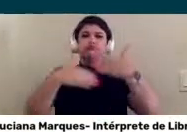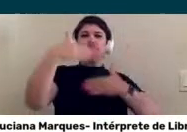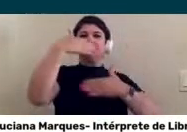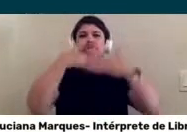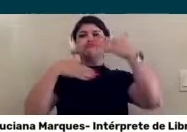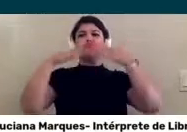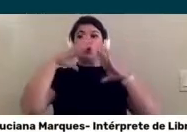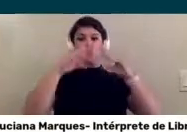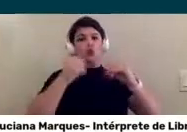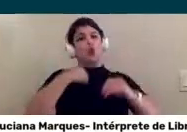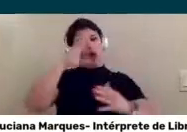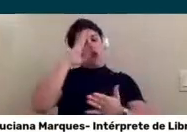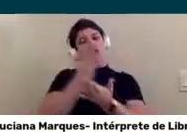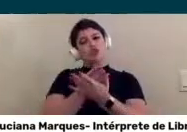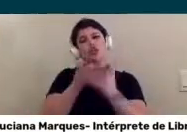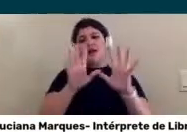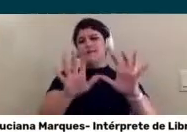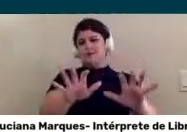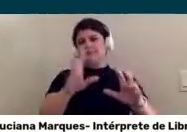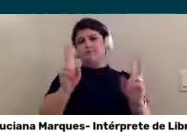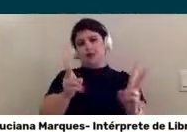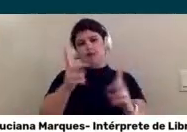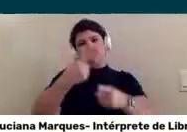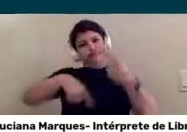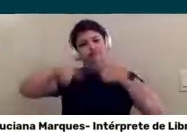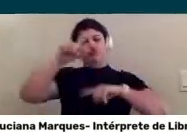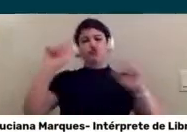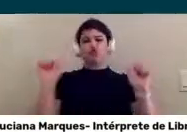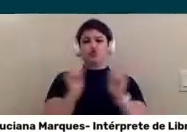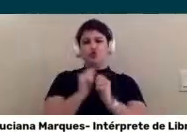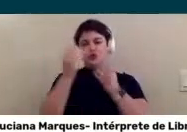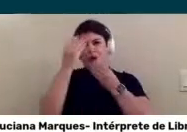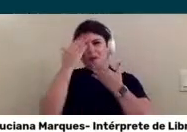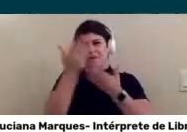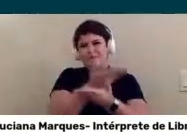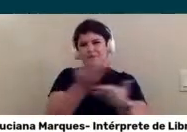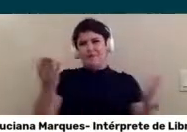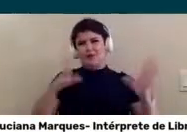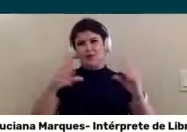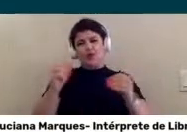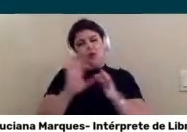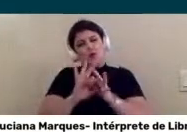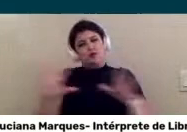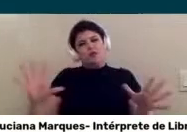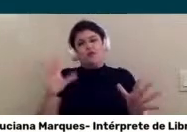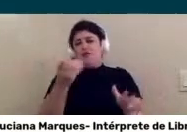é assim que a gente cresce juntas. Então, muitíssimo obrigada, gente. Fico à disposição.